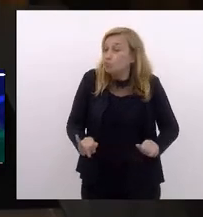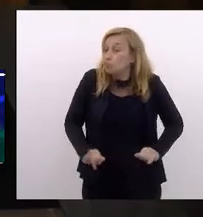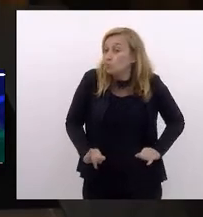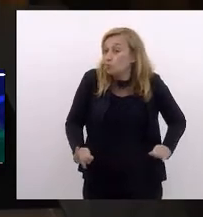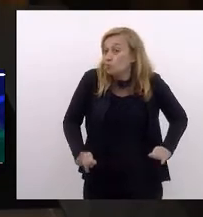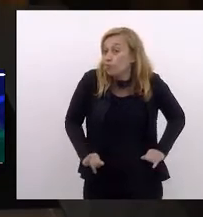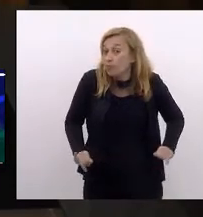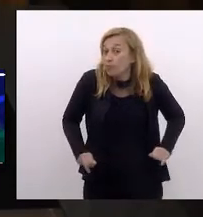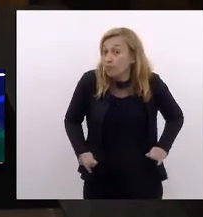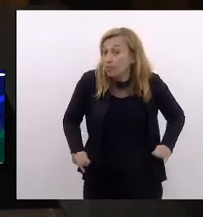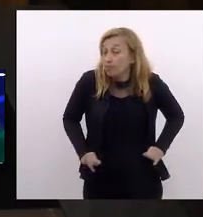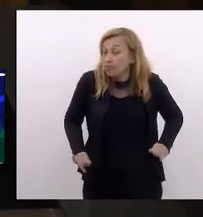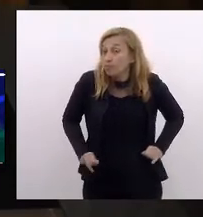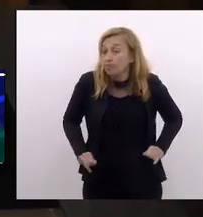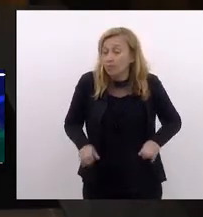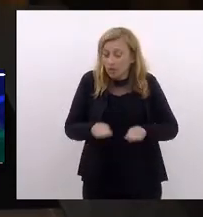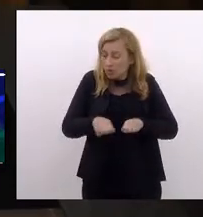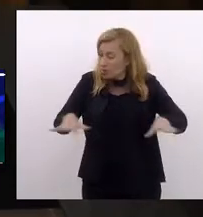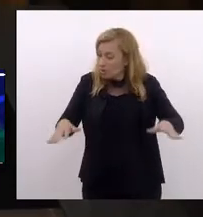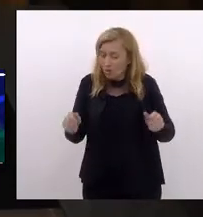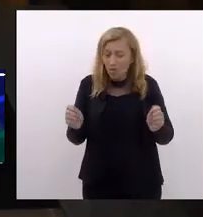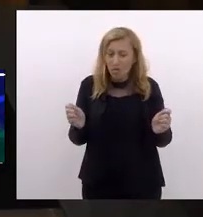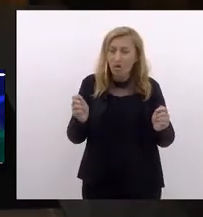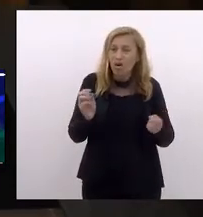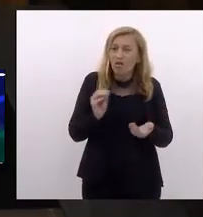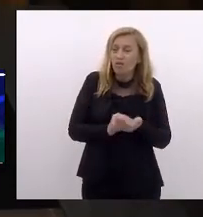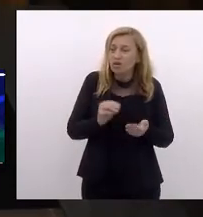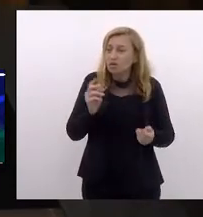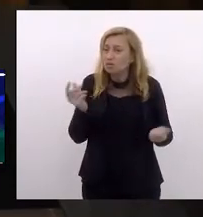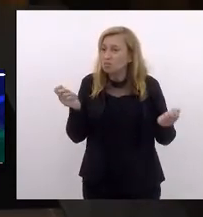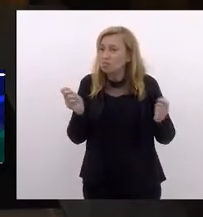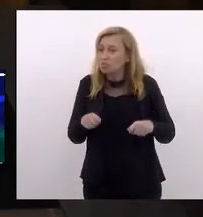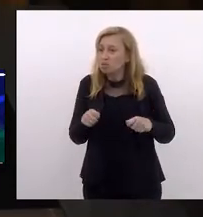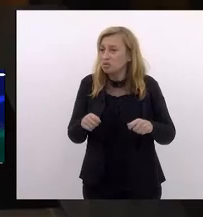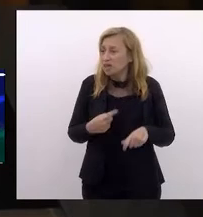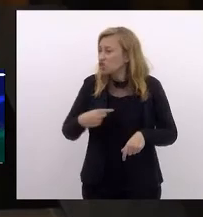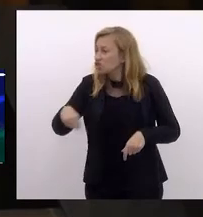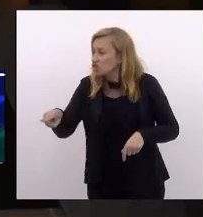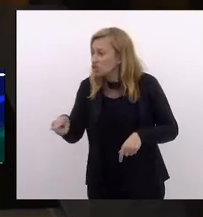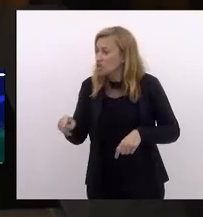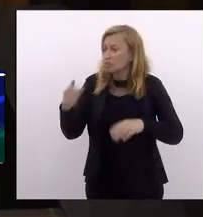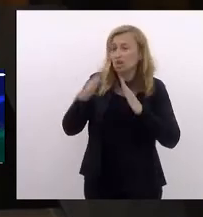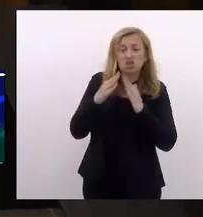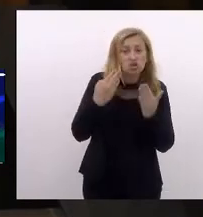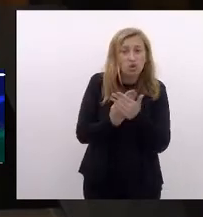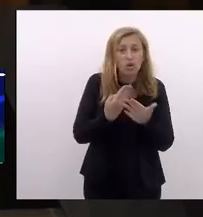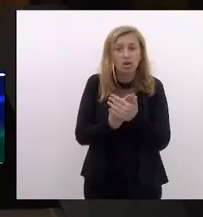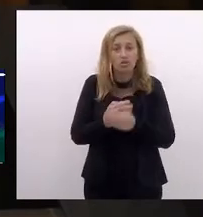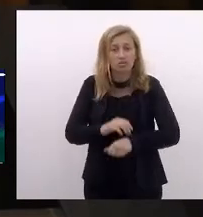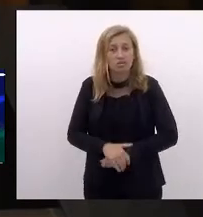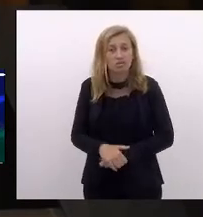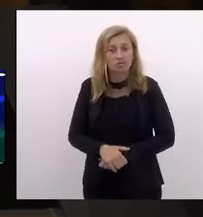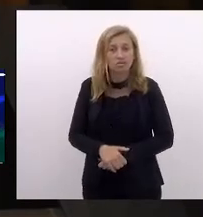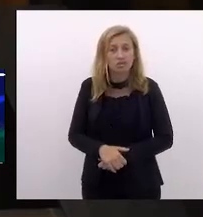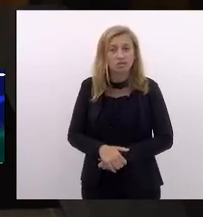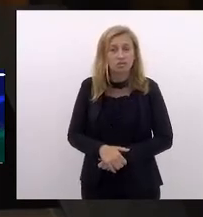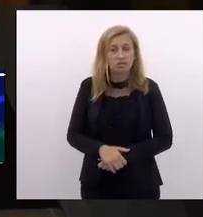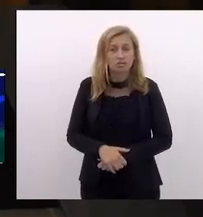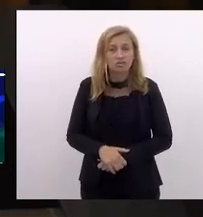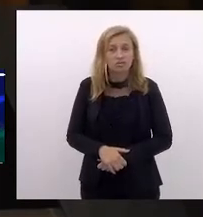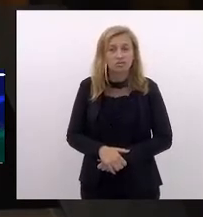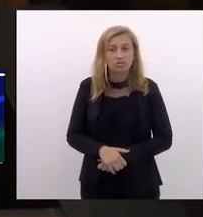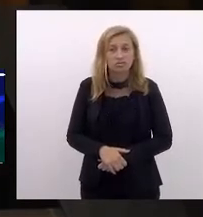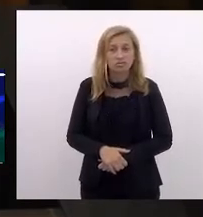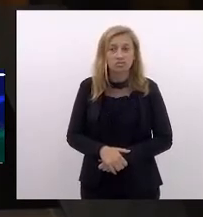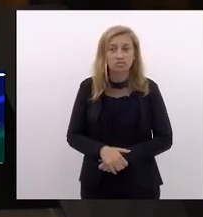sofrendo com a pandemia com a impossibilidade de pegar transporte público com a impossibilidade de ir para escola não